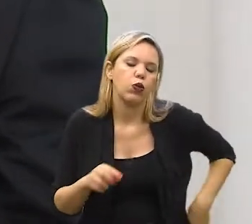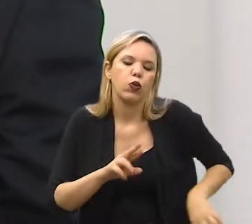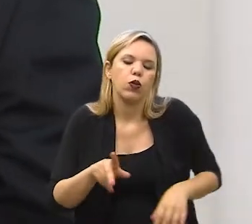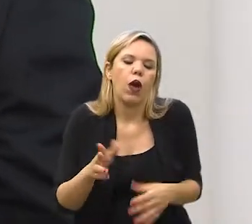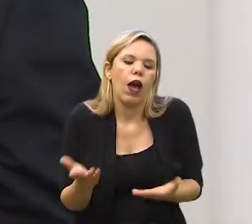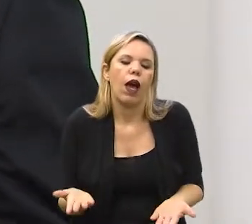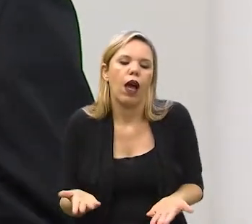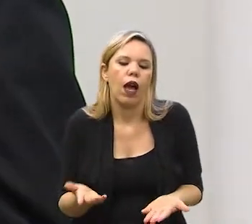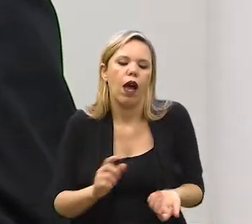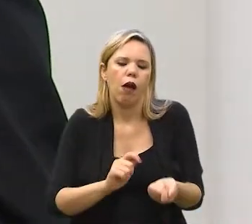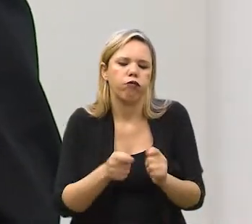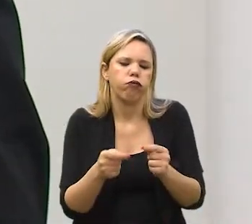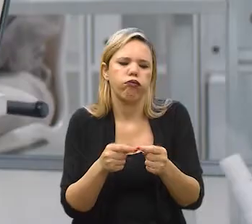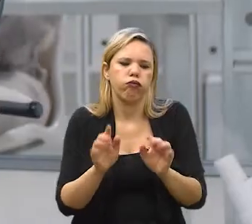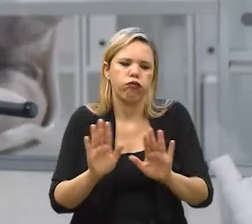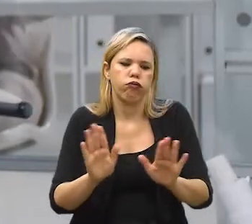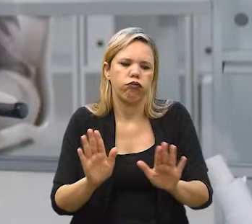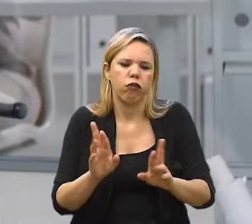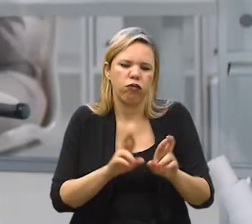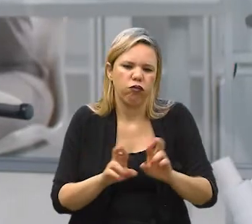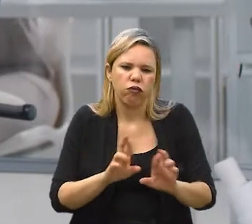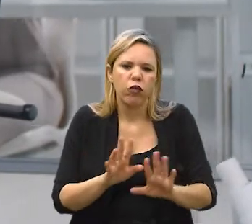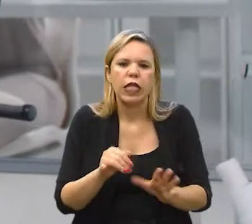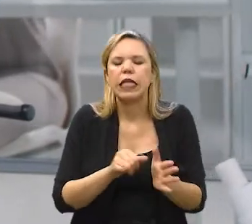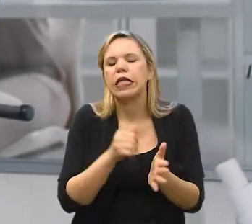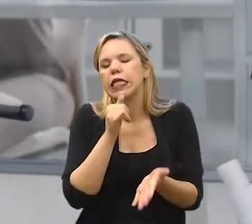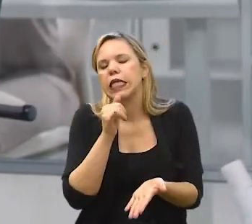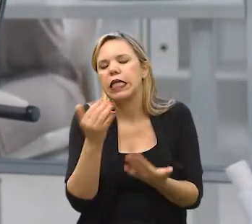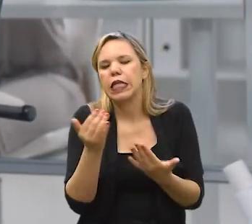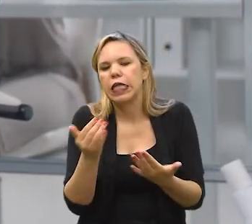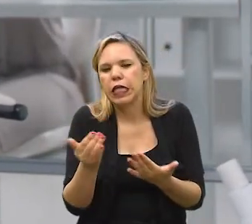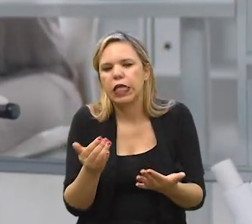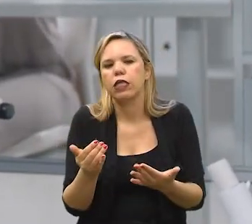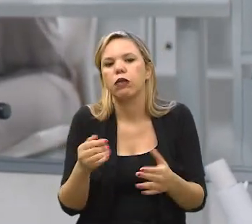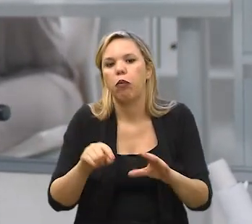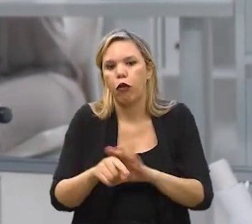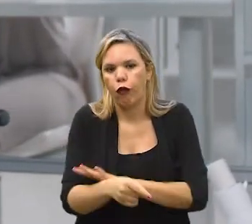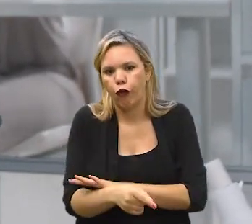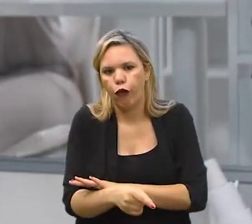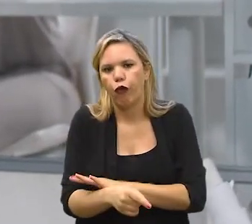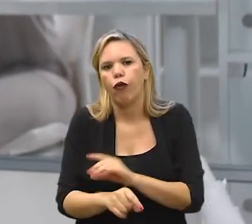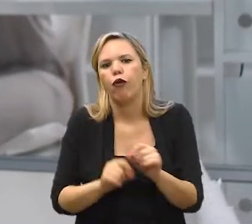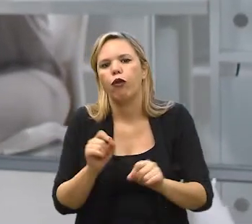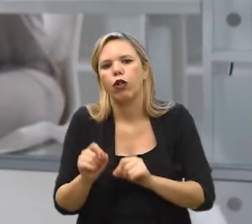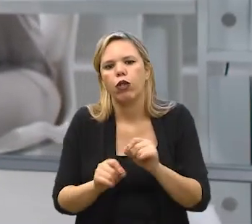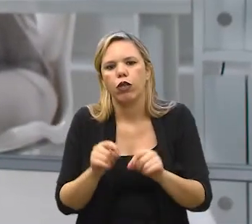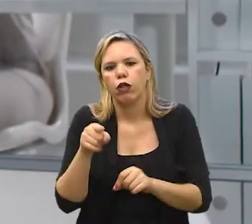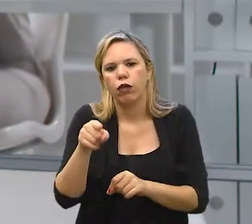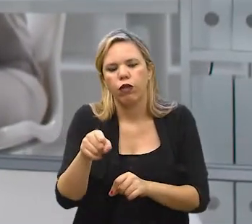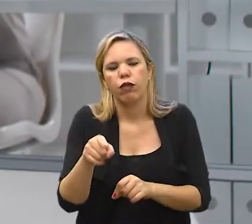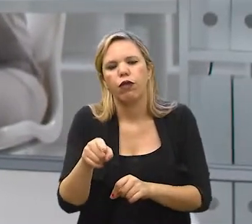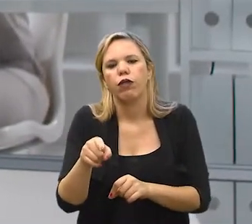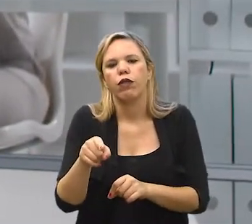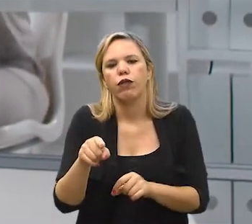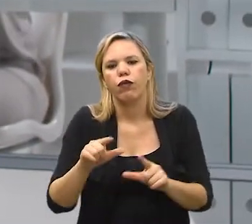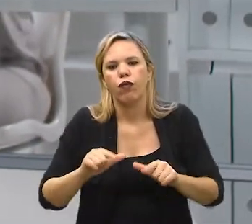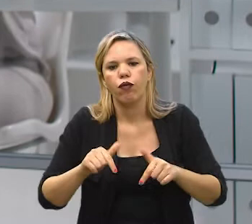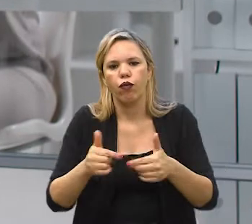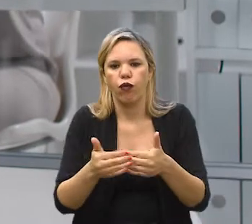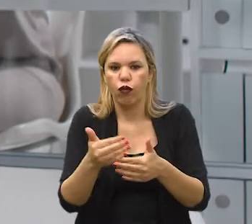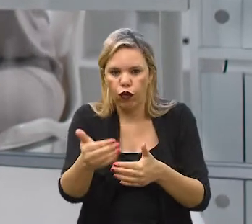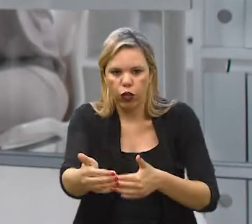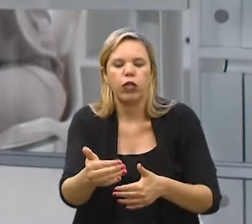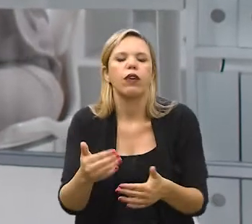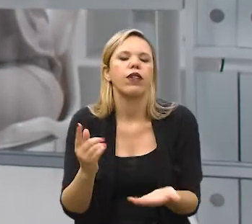seria adequadamente a análise. Mas uma análise profunda do que você vai estar enfrentando pela